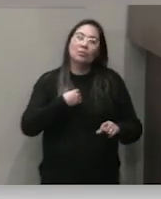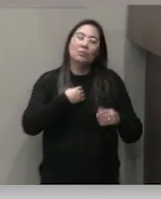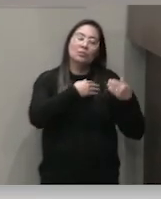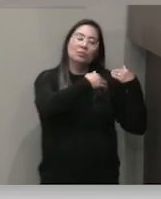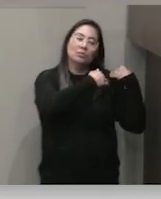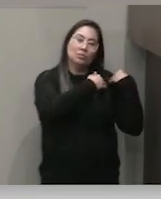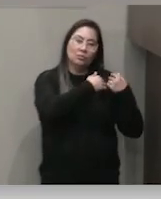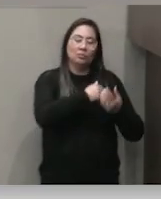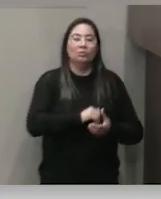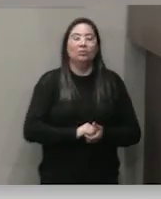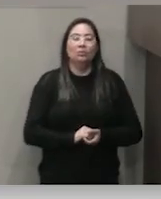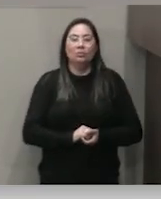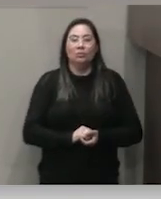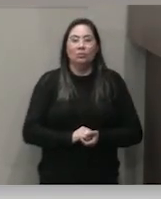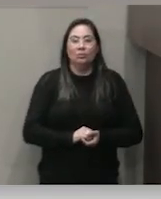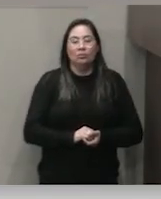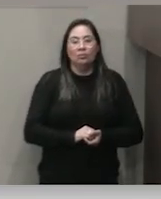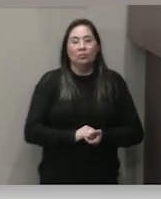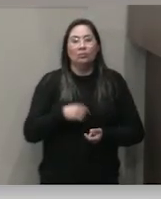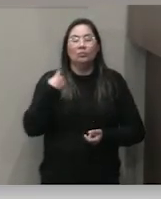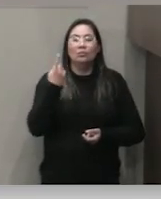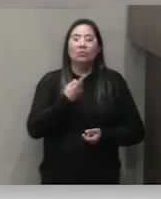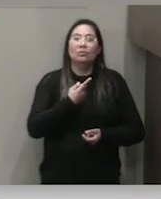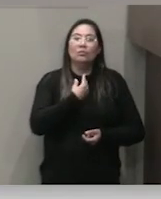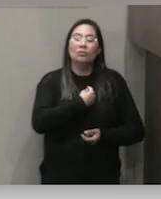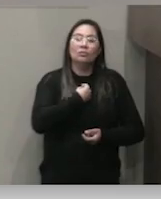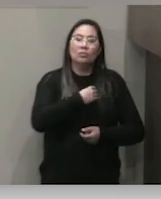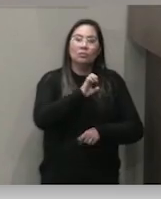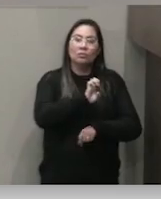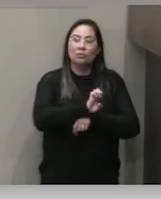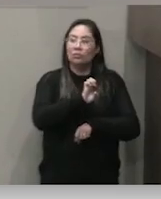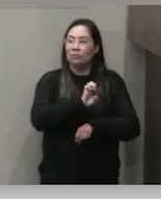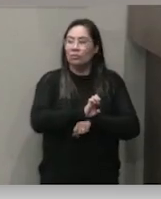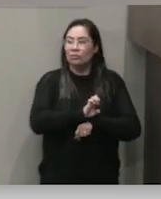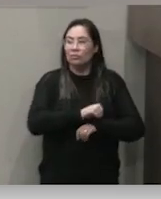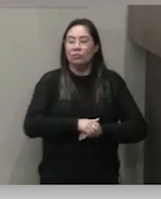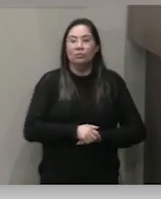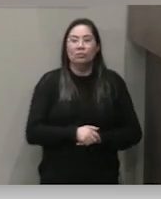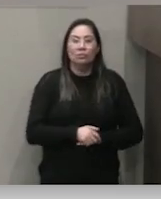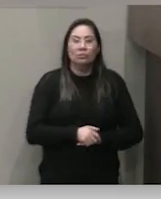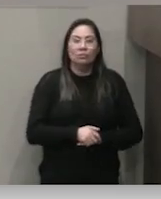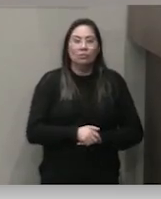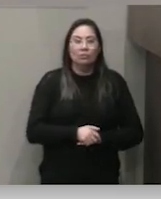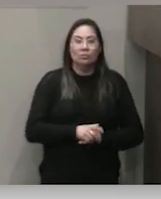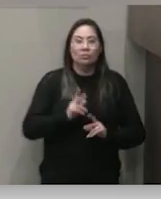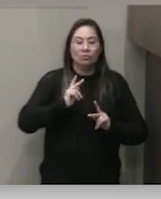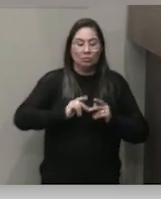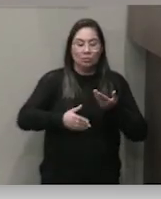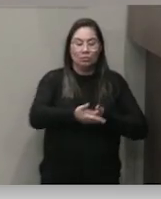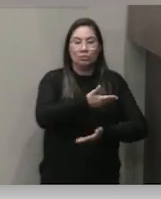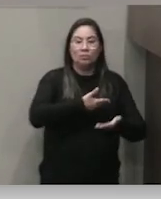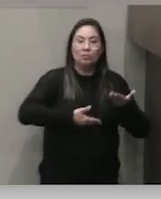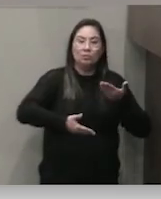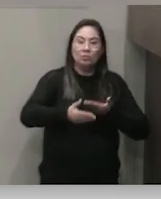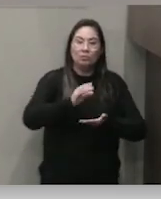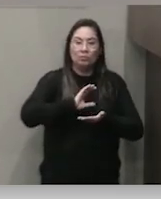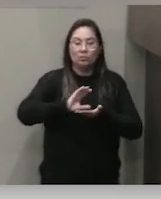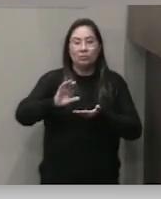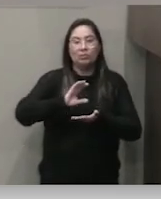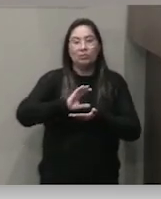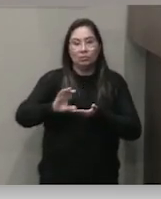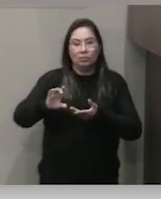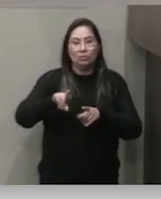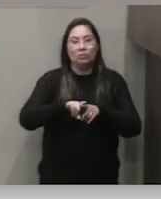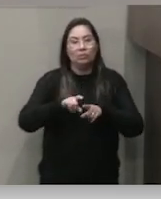função. Nós vivemos num estado que os entes se compartilham, né, os investimentos e também